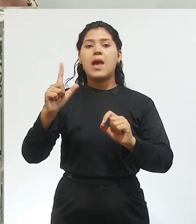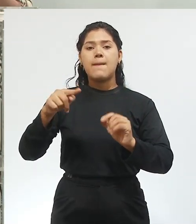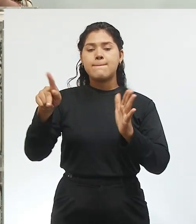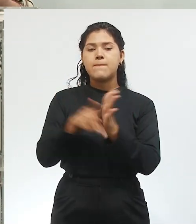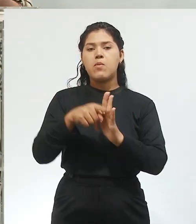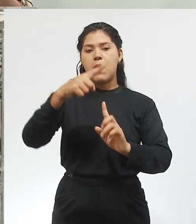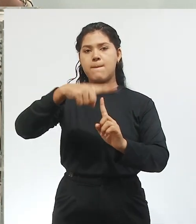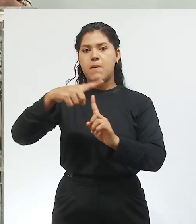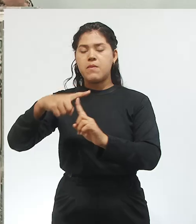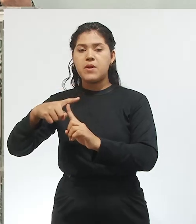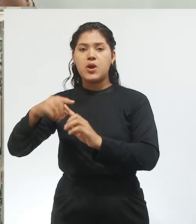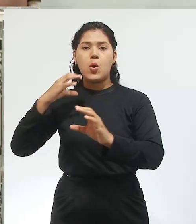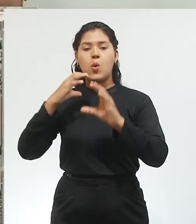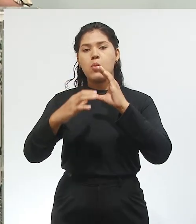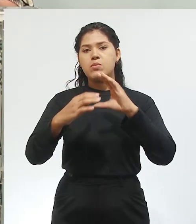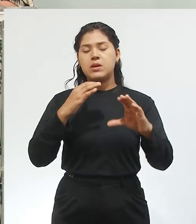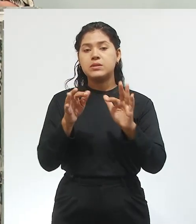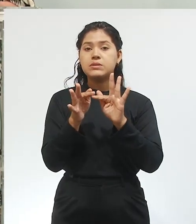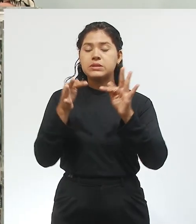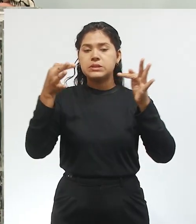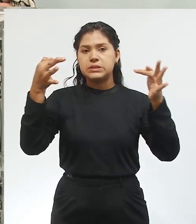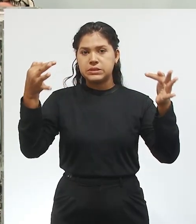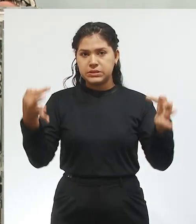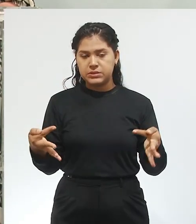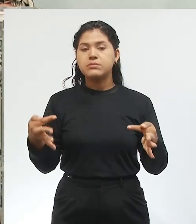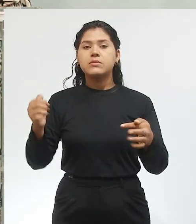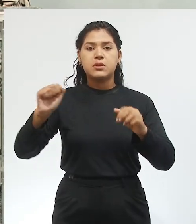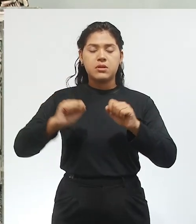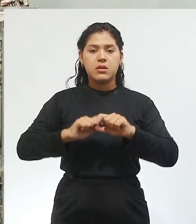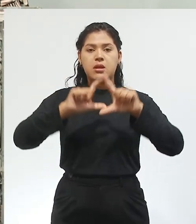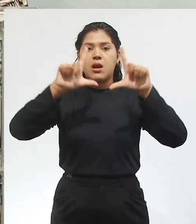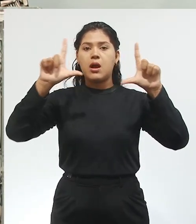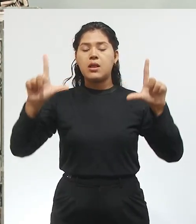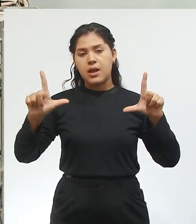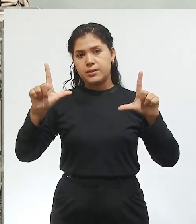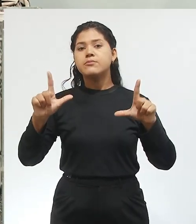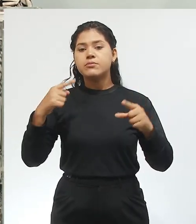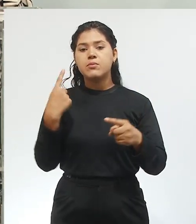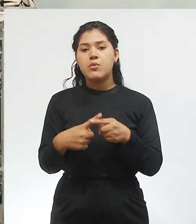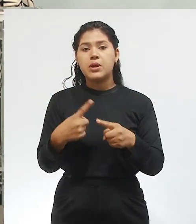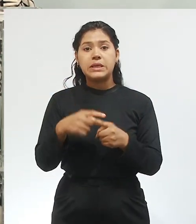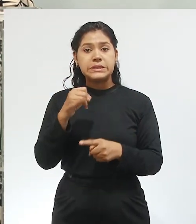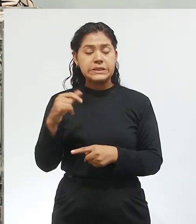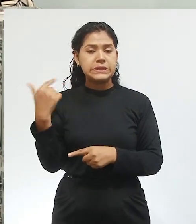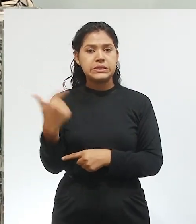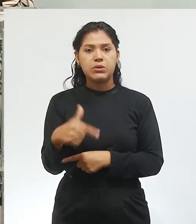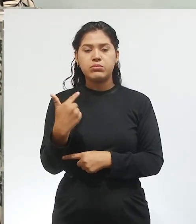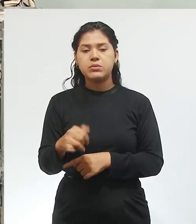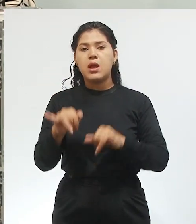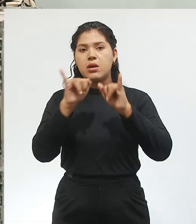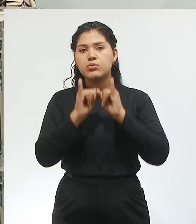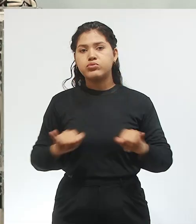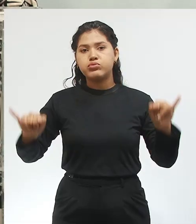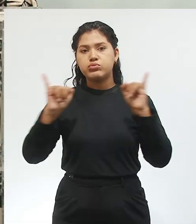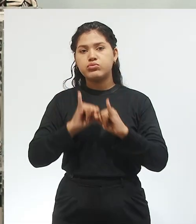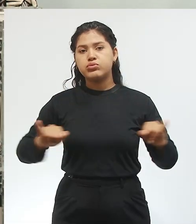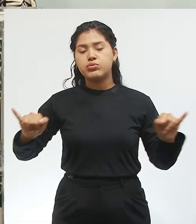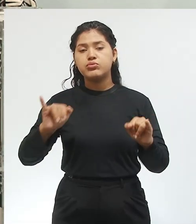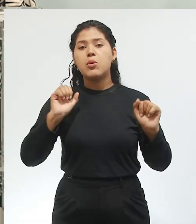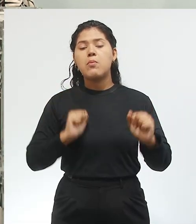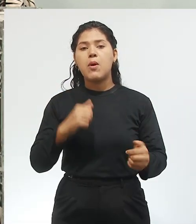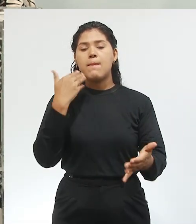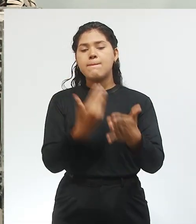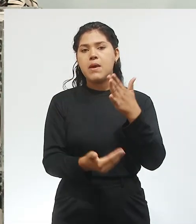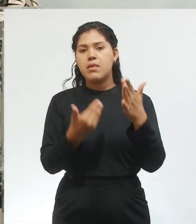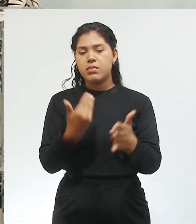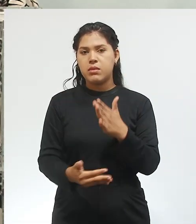a comunicação, né, sem promover aquele serviço, eu muitas vezes estou deixando de atender muita gente. Muita gente não sabe que aquilo existe,